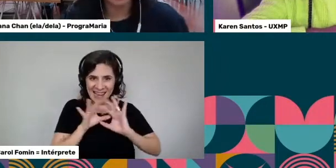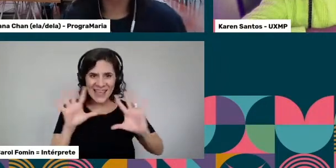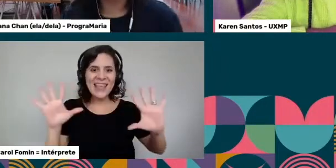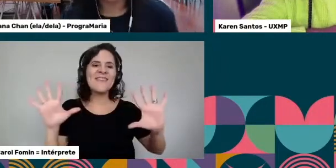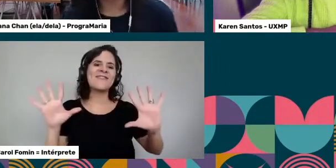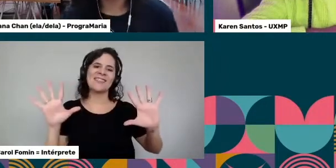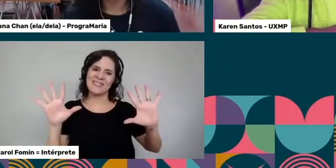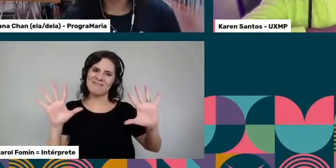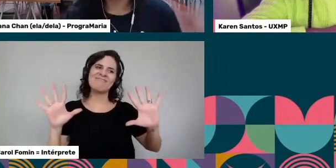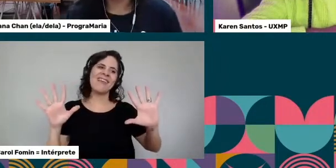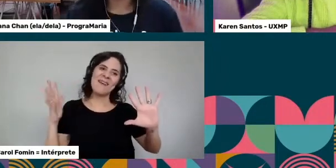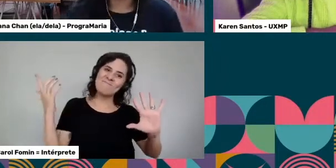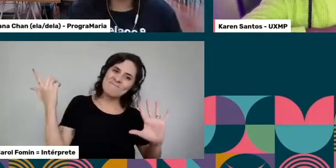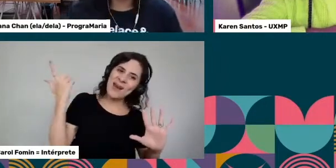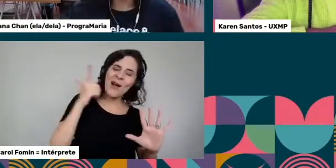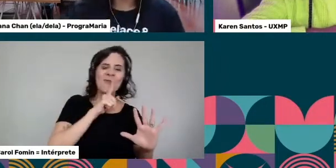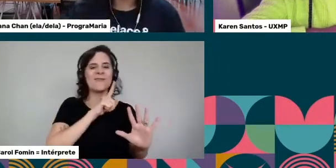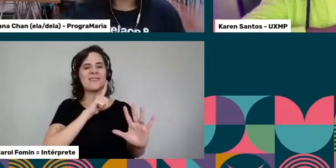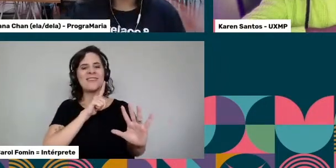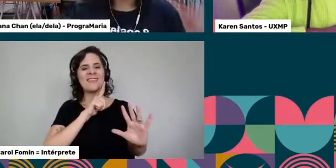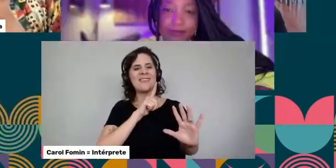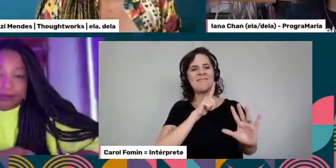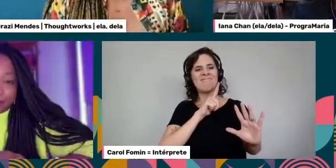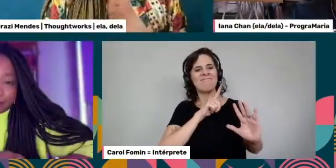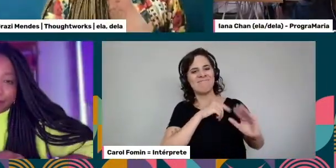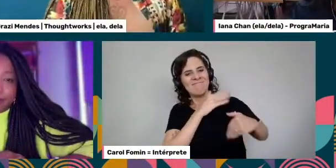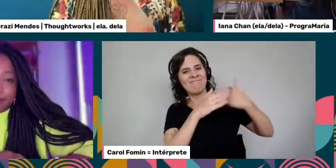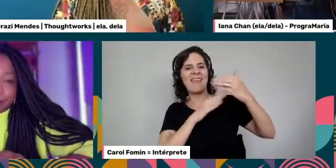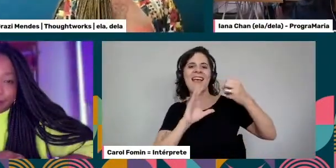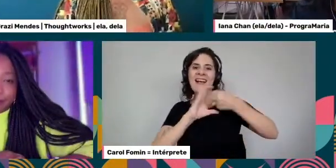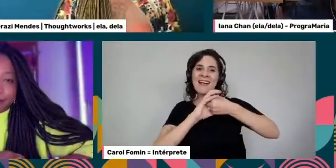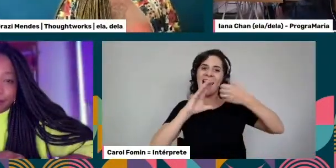a partir das nossas características. Então